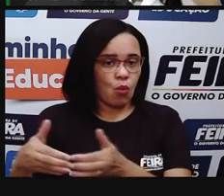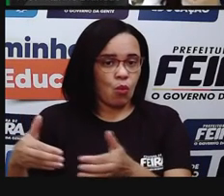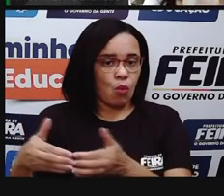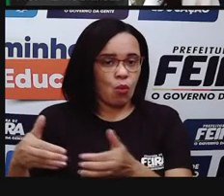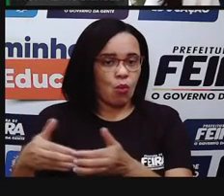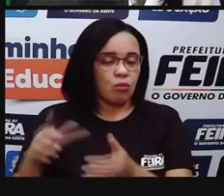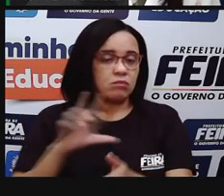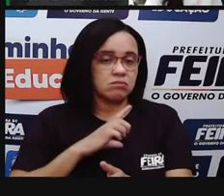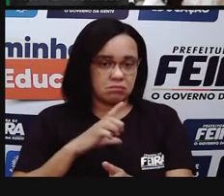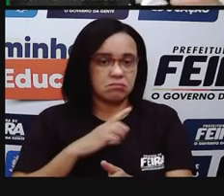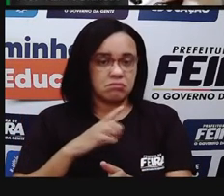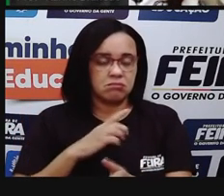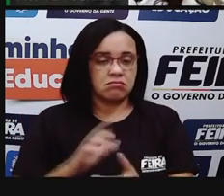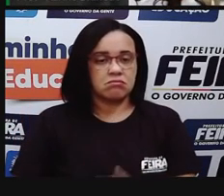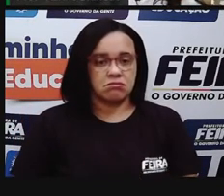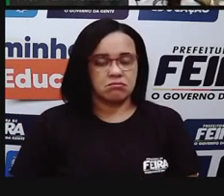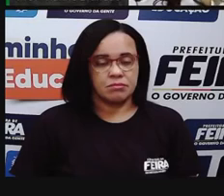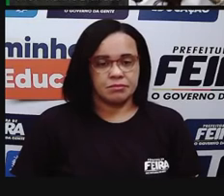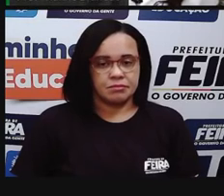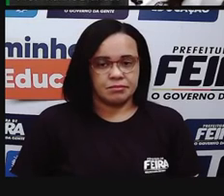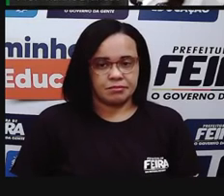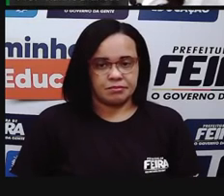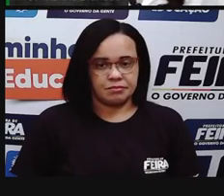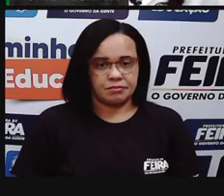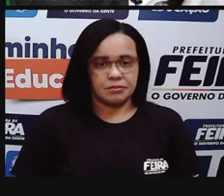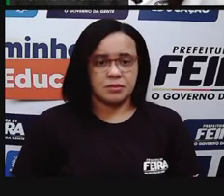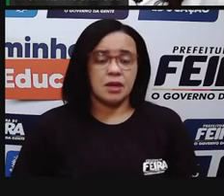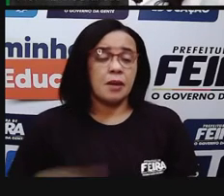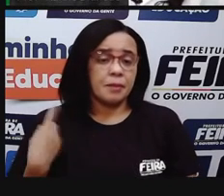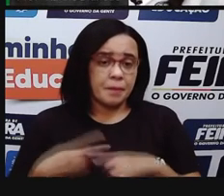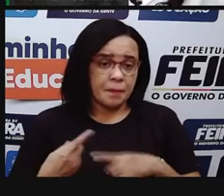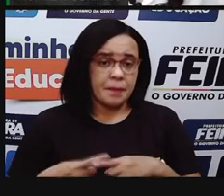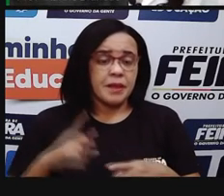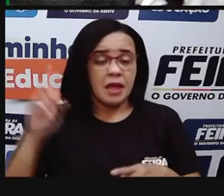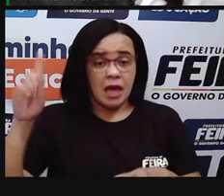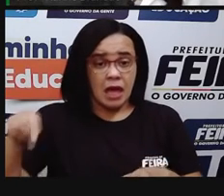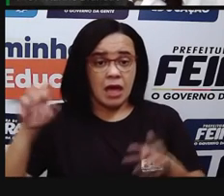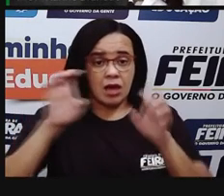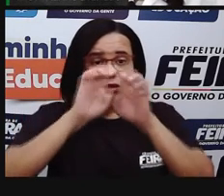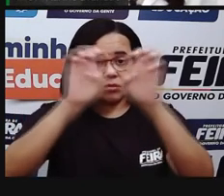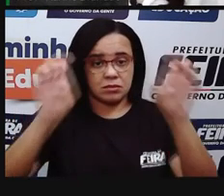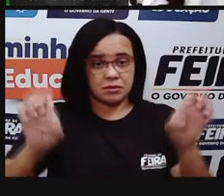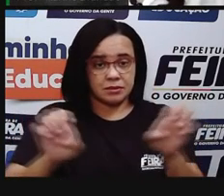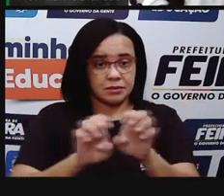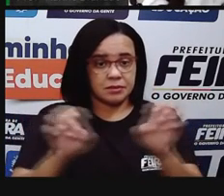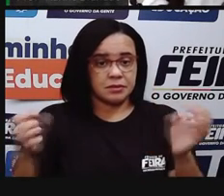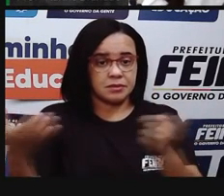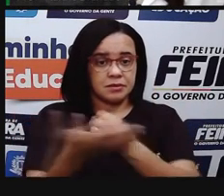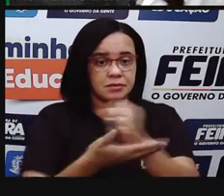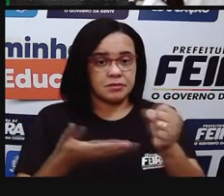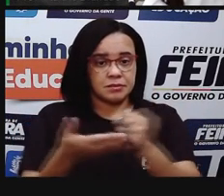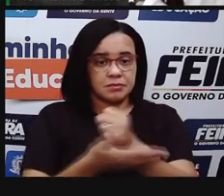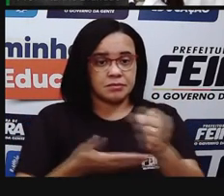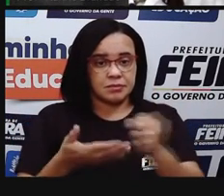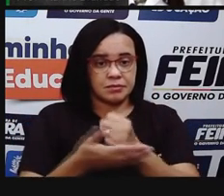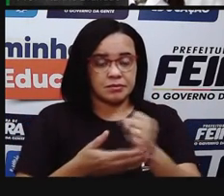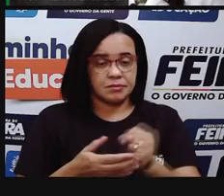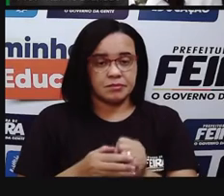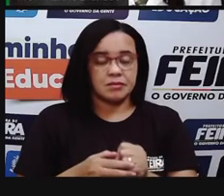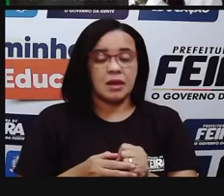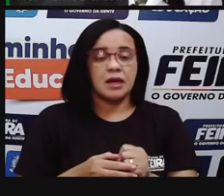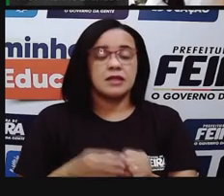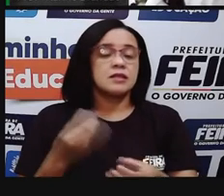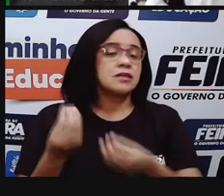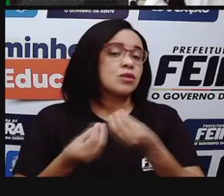uma notocorda, que é uma estrutura que vai servir de base para o nosso sistema